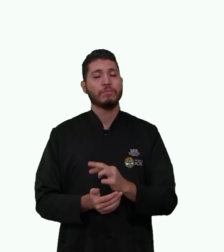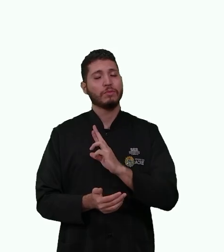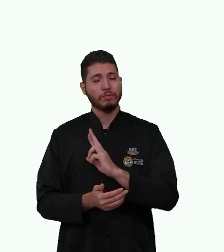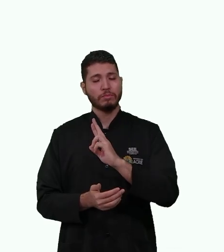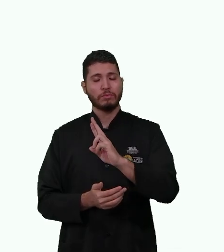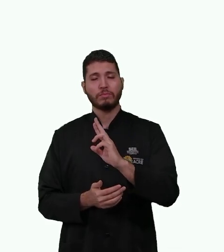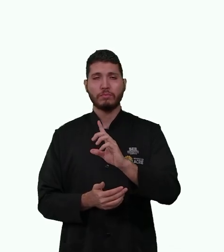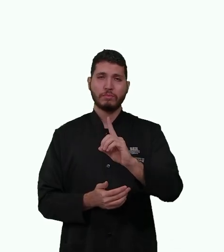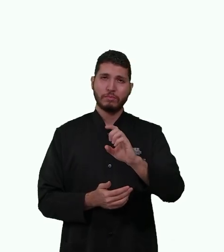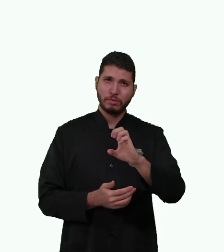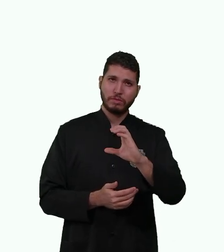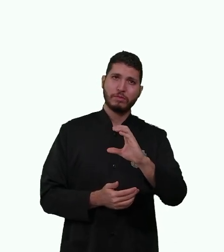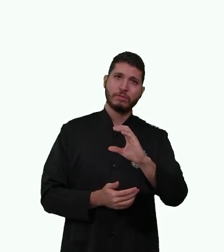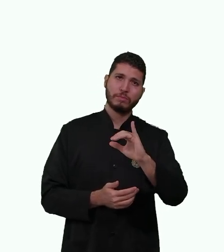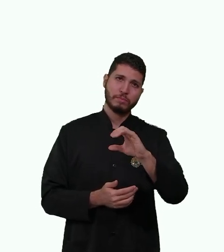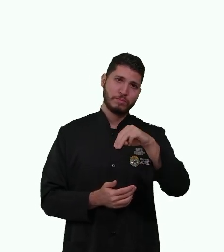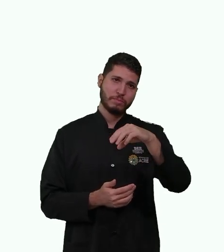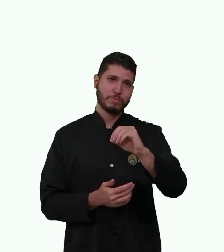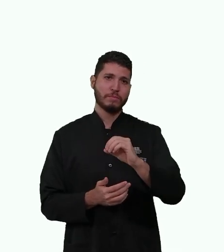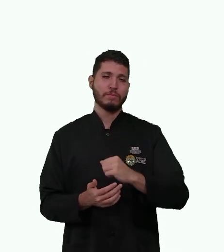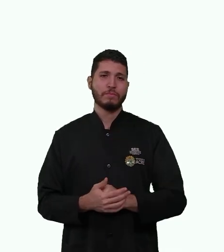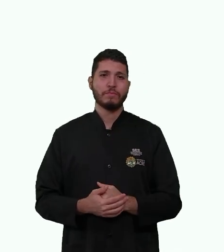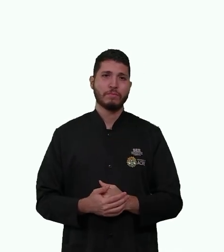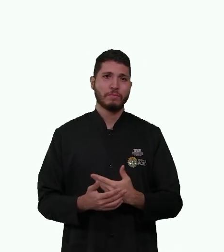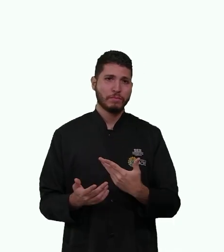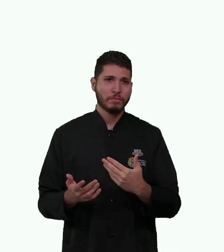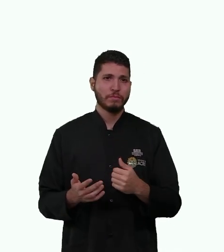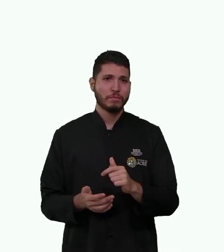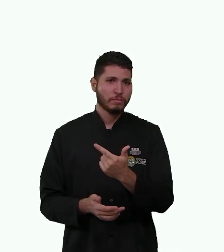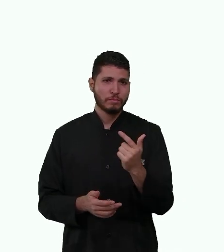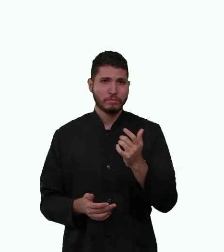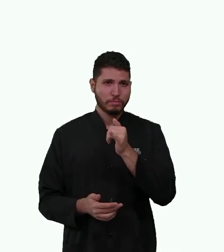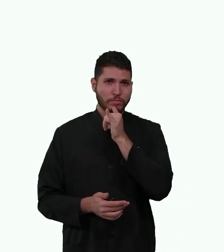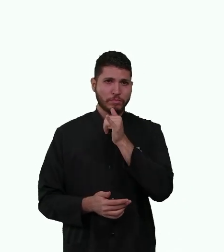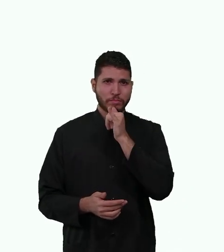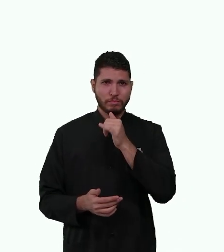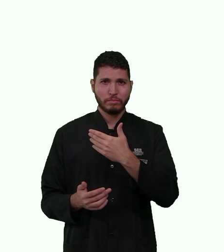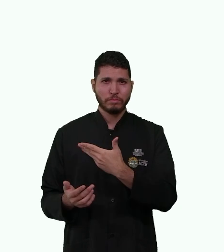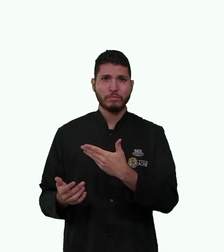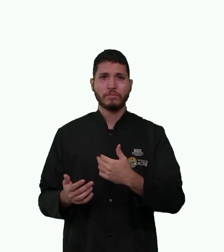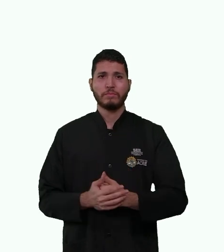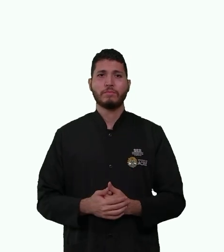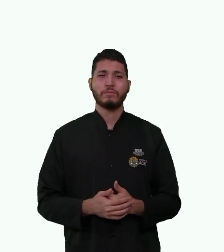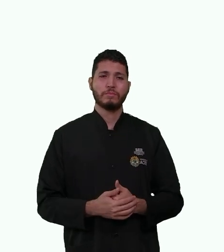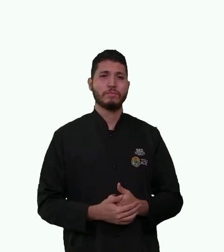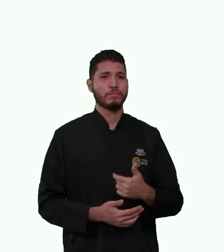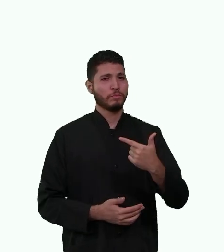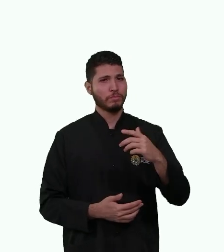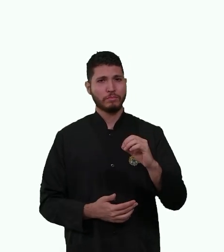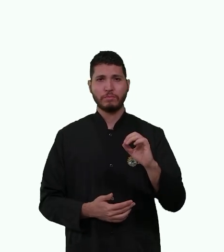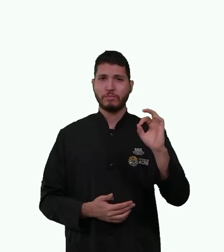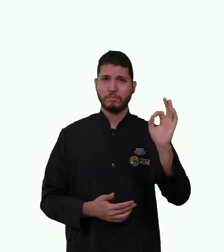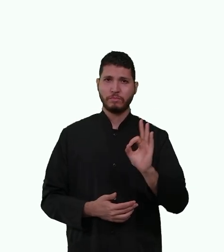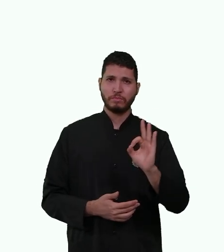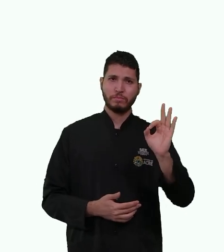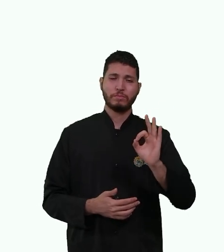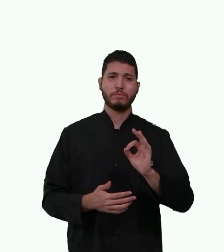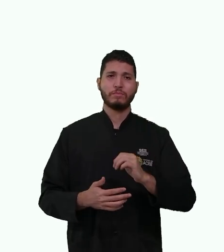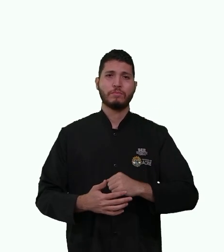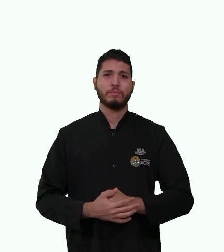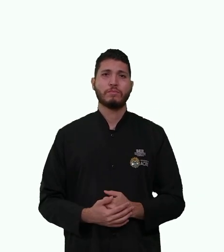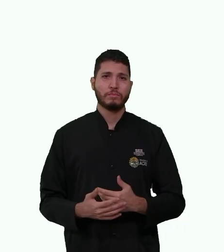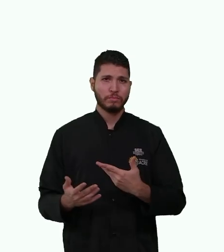aqui, ó, 20, que é 20 sobre 100, ou ainda 0,2, e os demais, isso aqui são exemplos